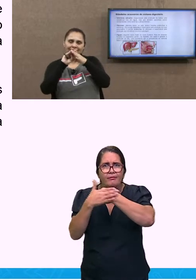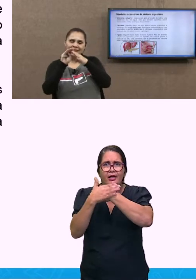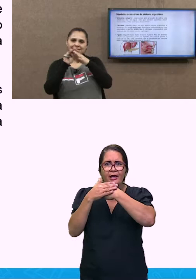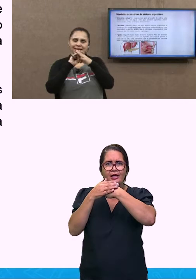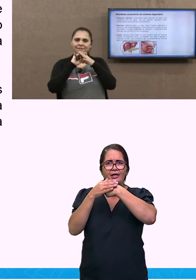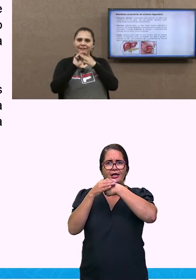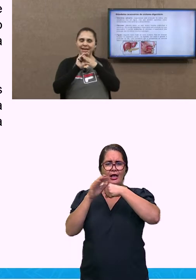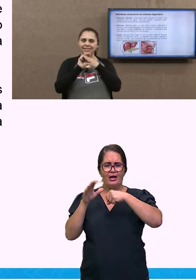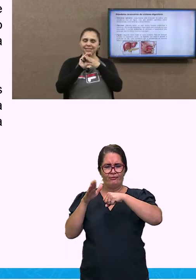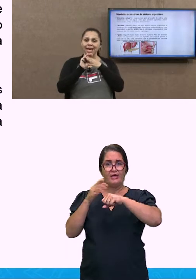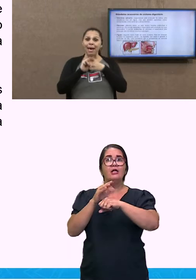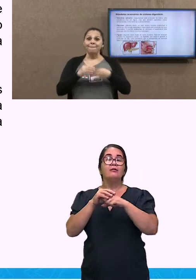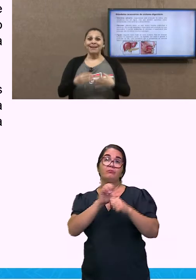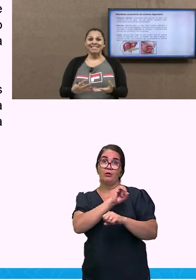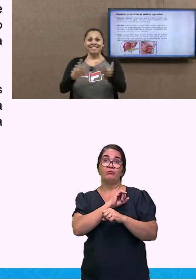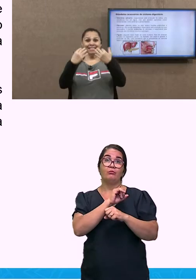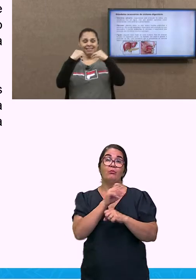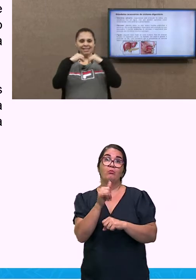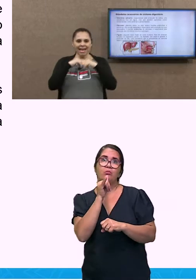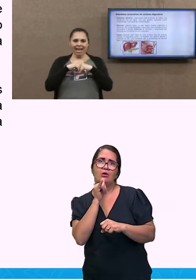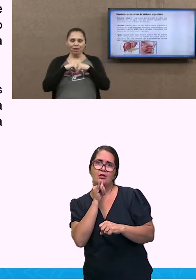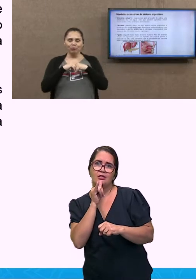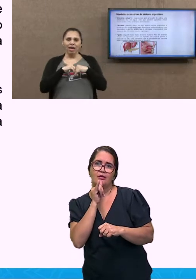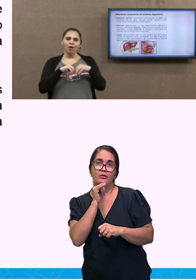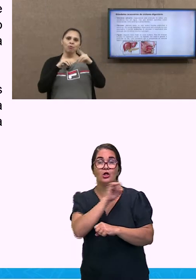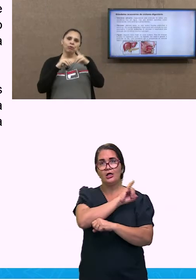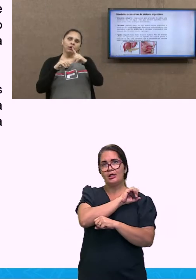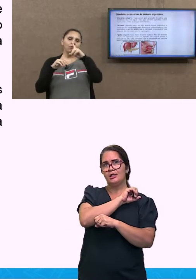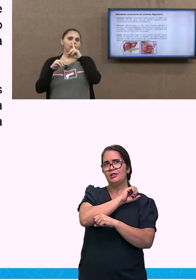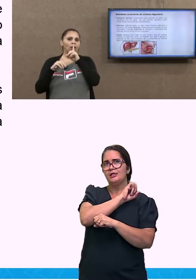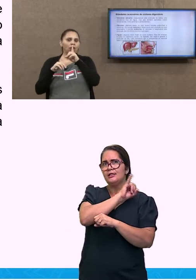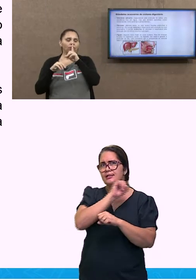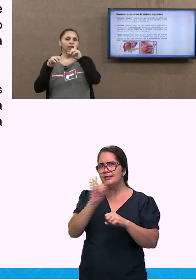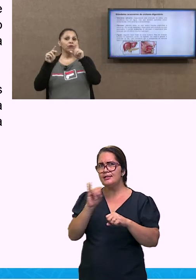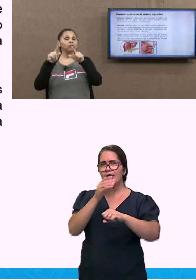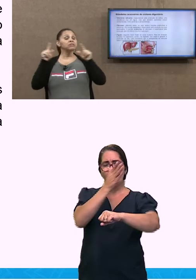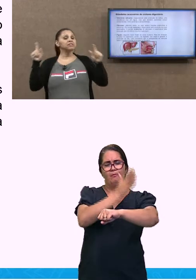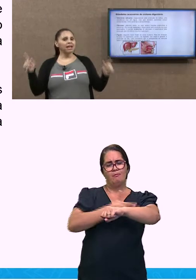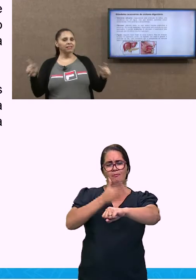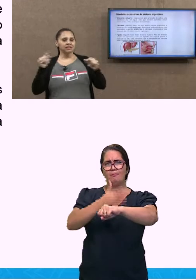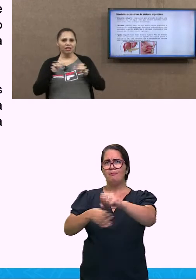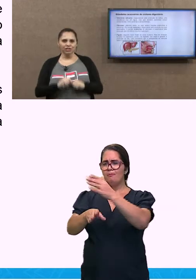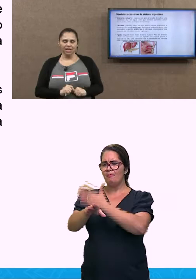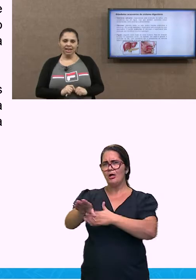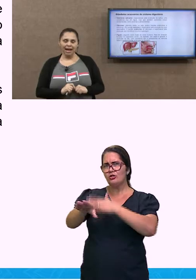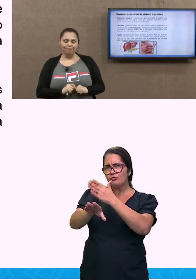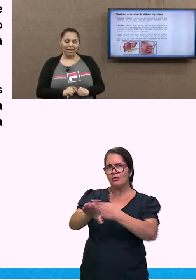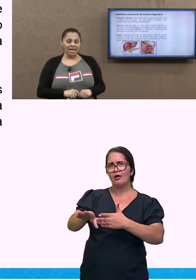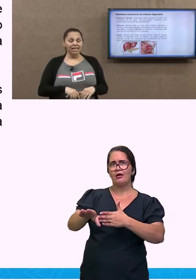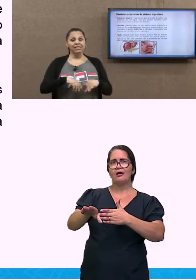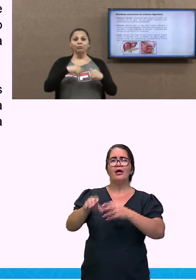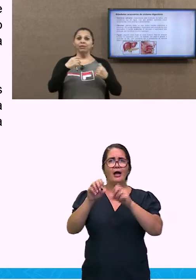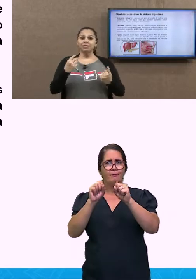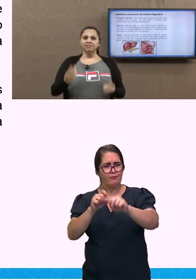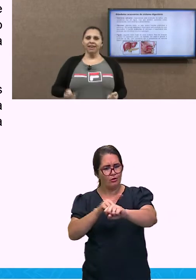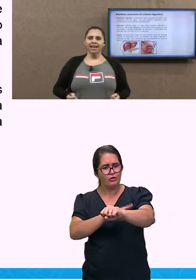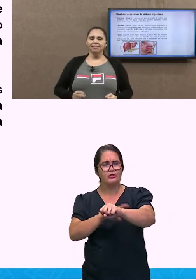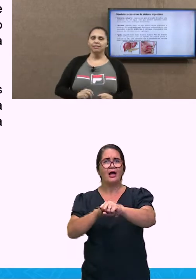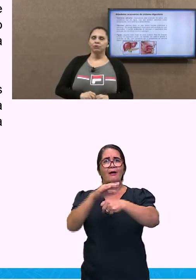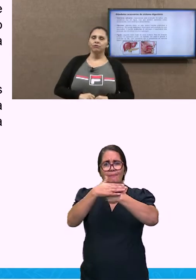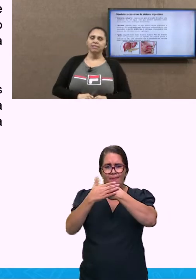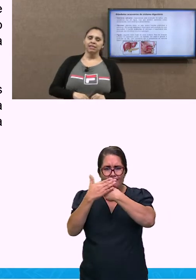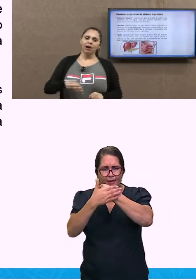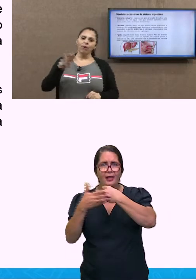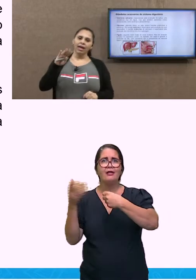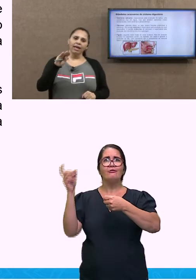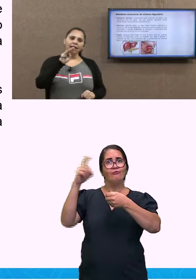pele ali, ela se refaz. Mas interno é o único órgão que consegue se regenerar. Então, muitas vezes,